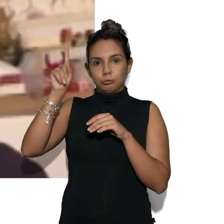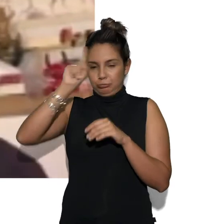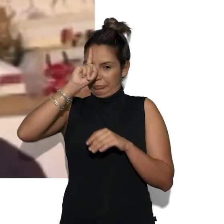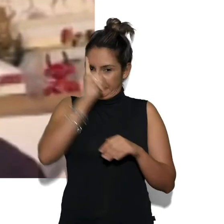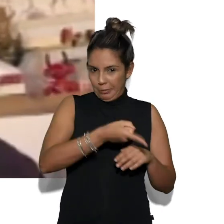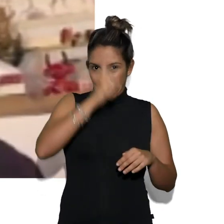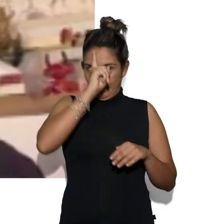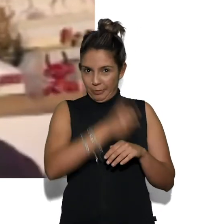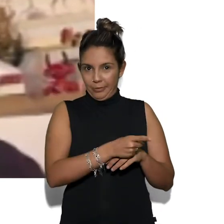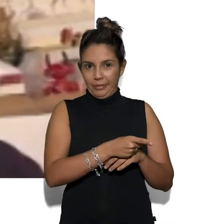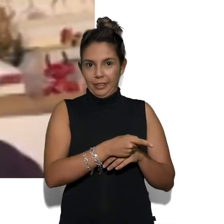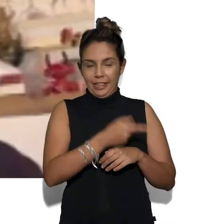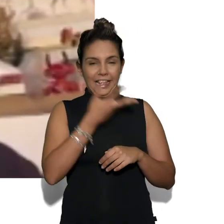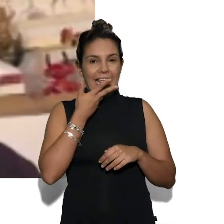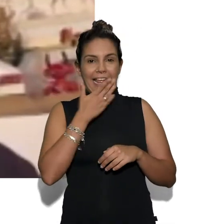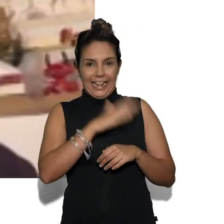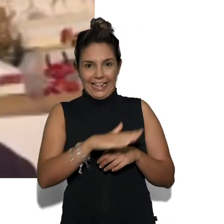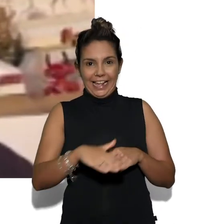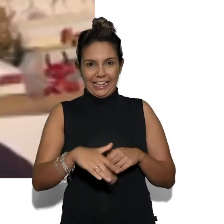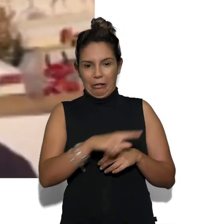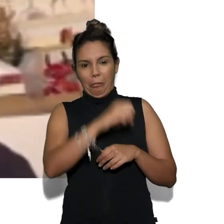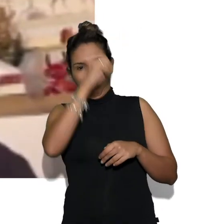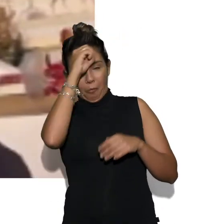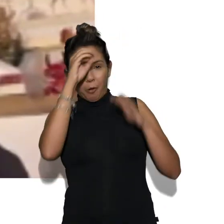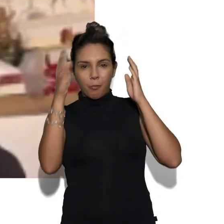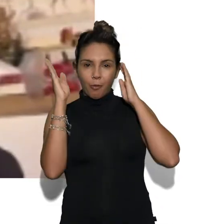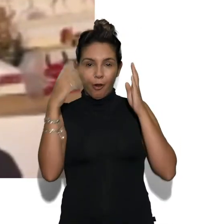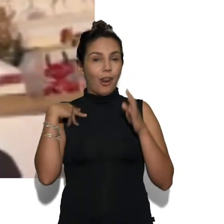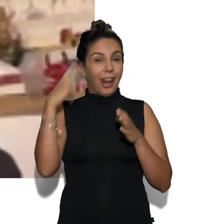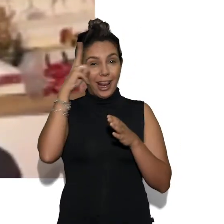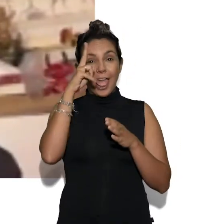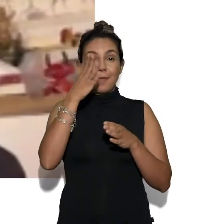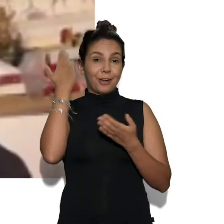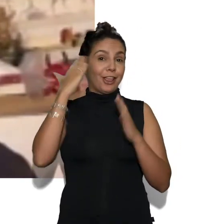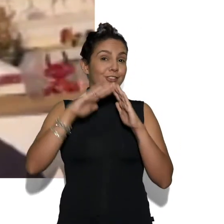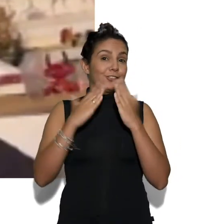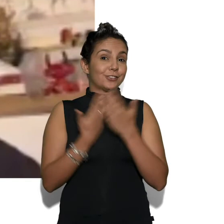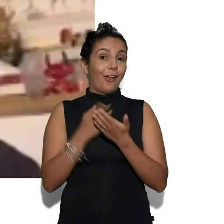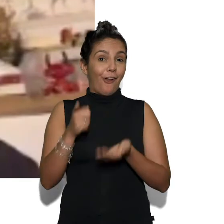mundo da estupidez profunda, que era o mundo das crianças. Eu lembro-me muito desta